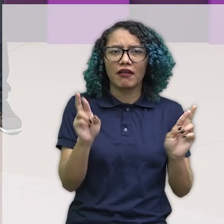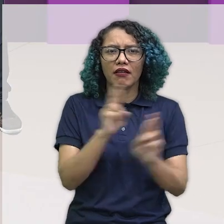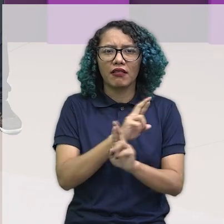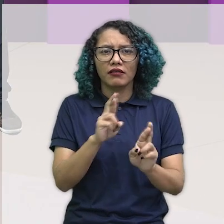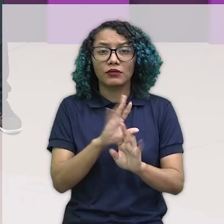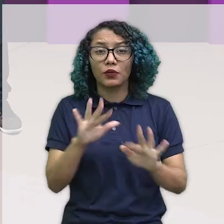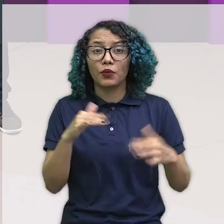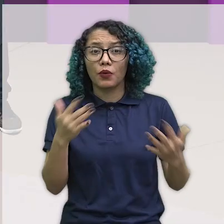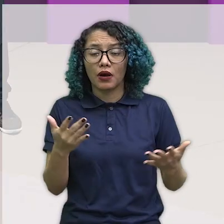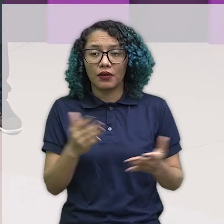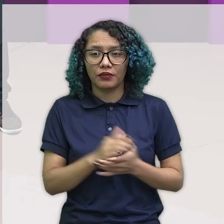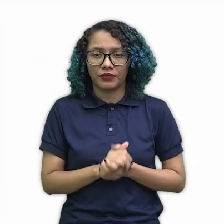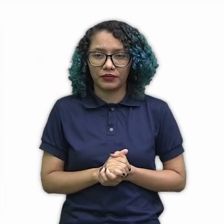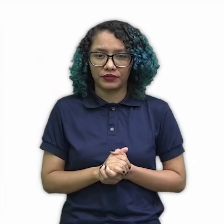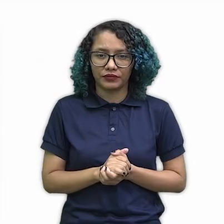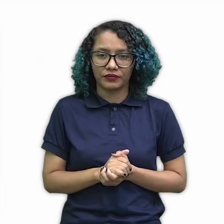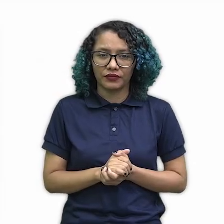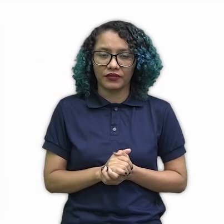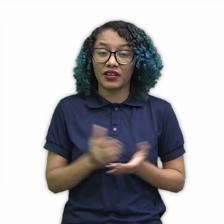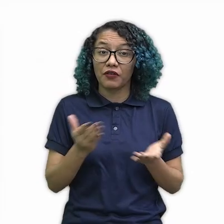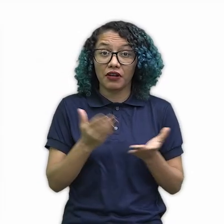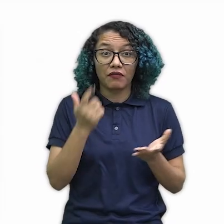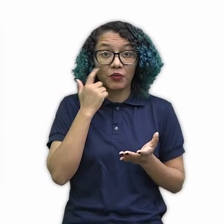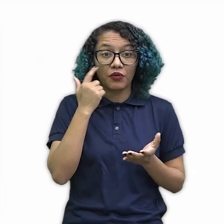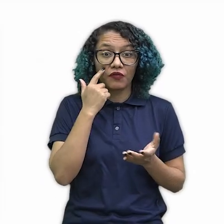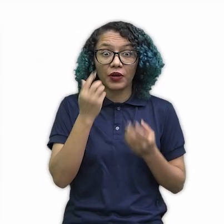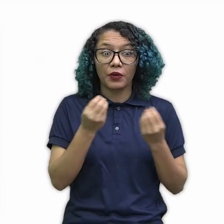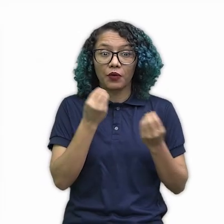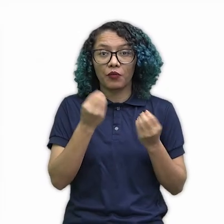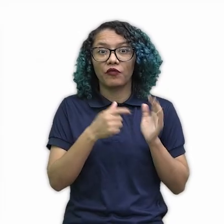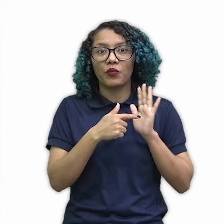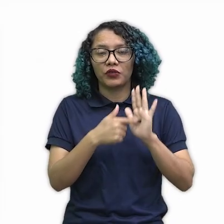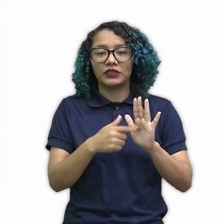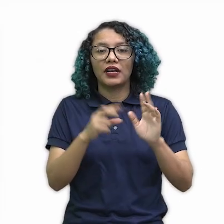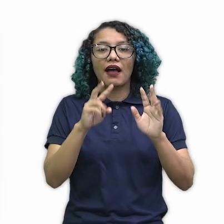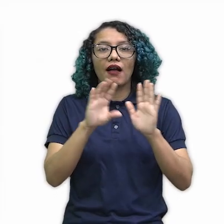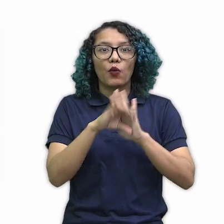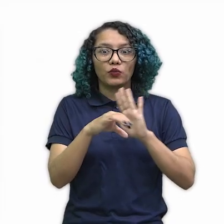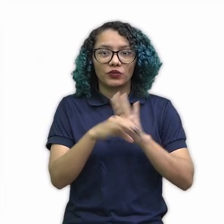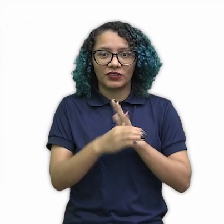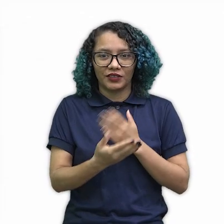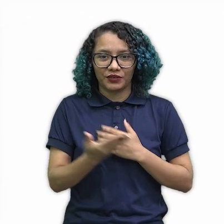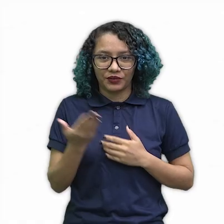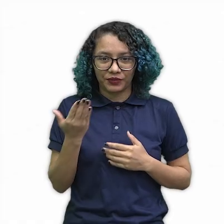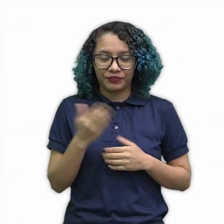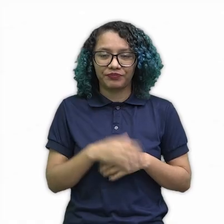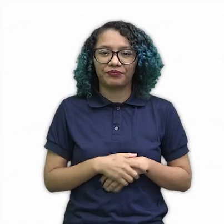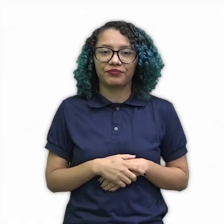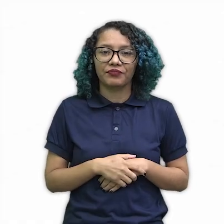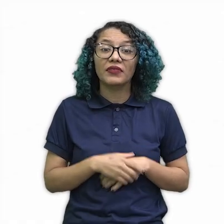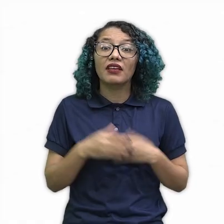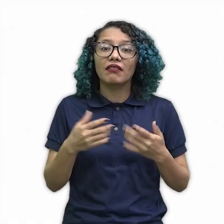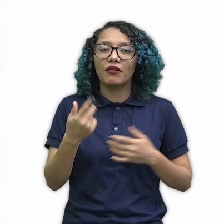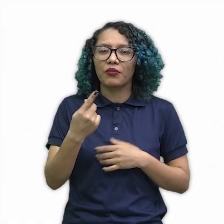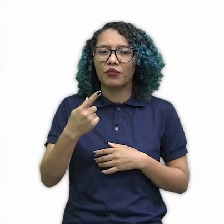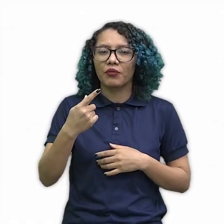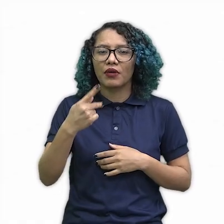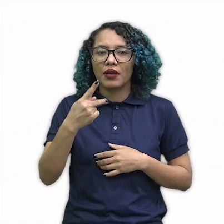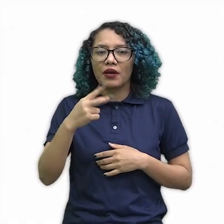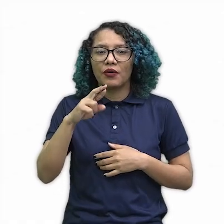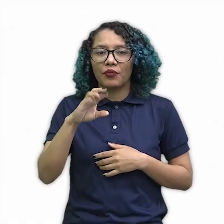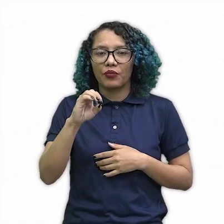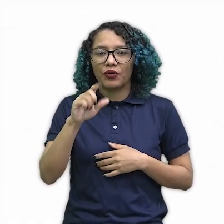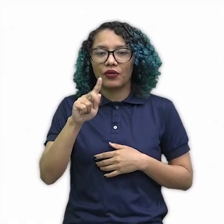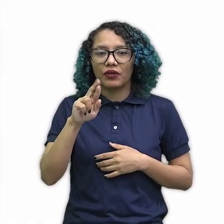Venha comigo então entender com a nossa definição. Acompanhe comigo aí na tela, olha só. A progressão geométrica,